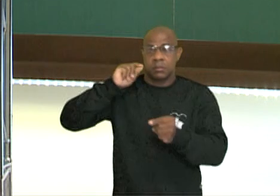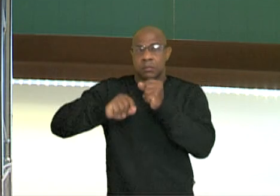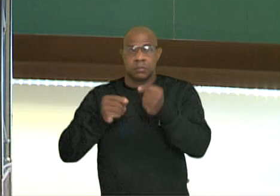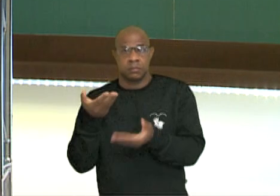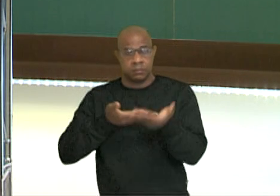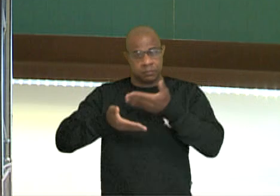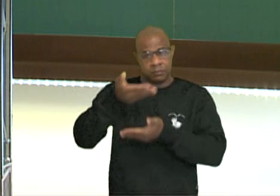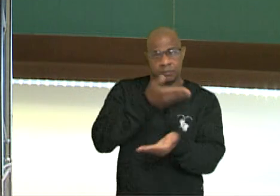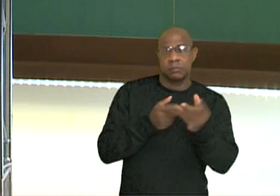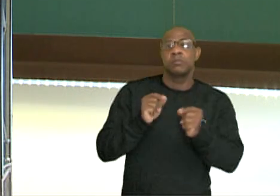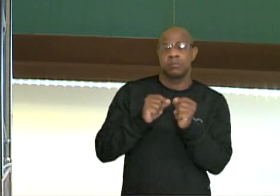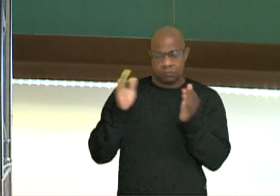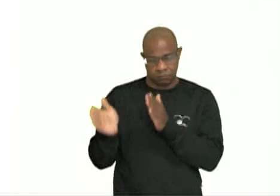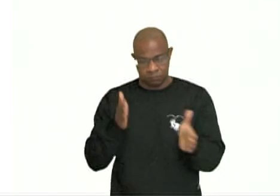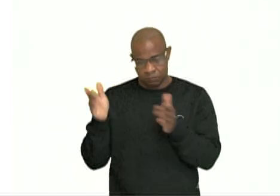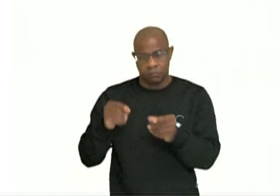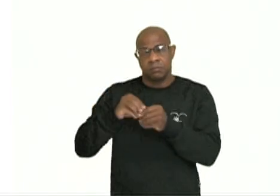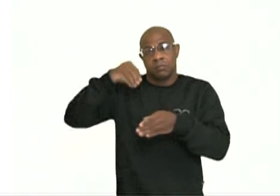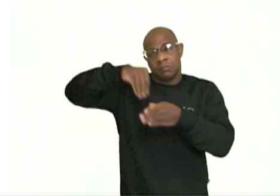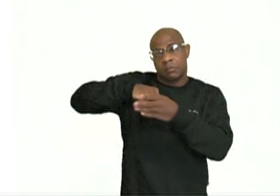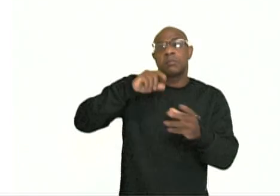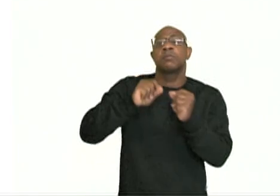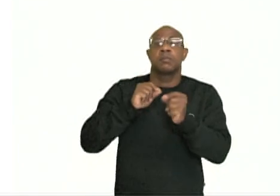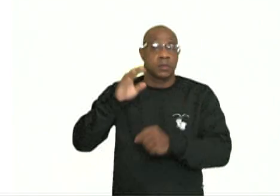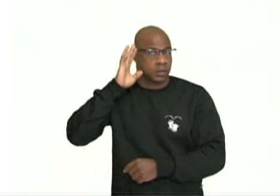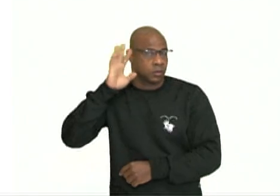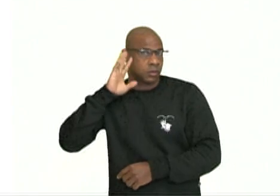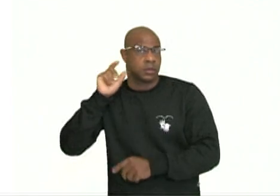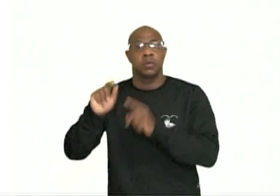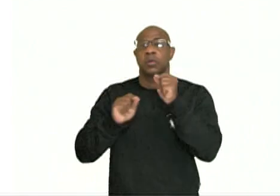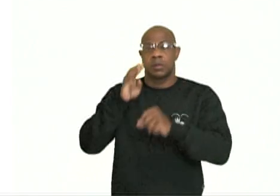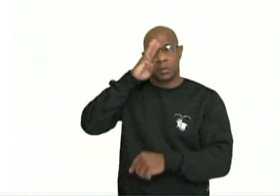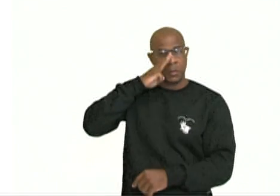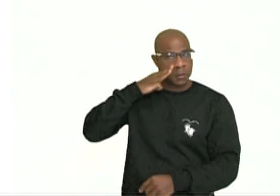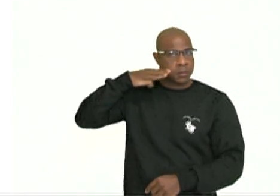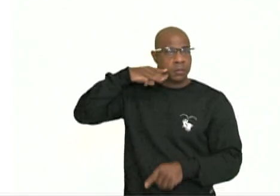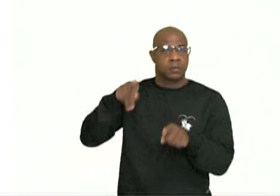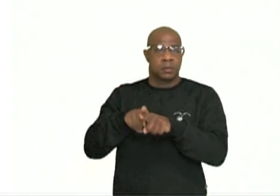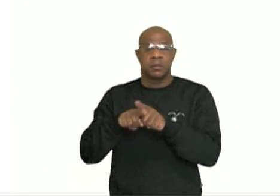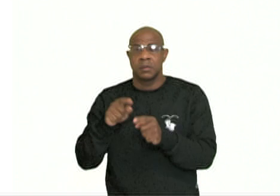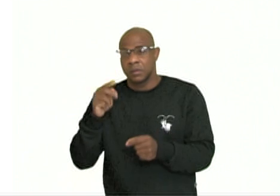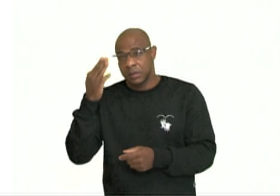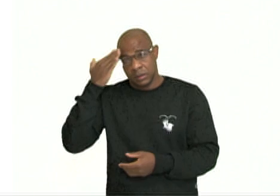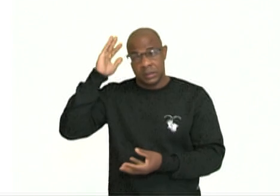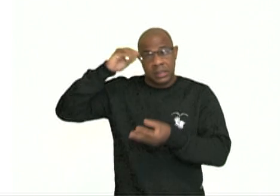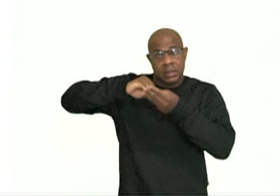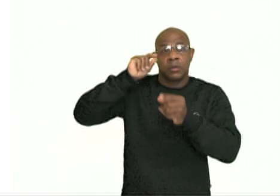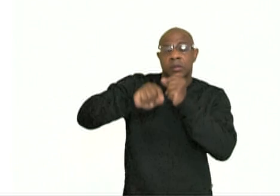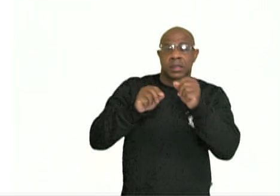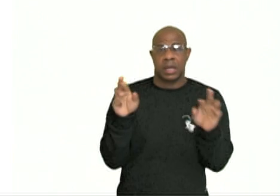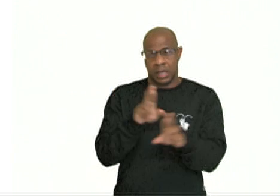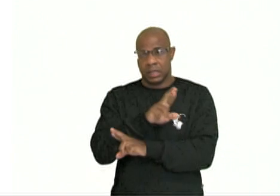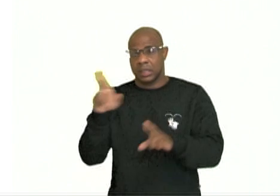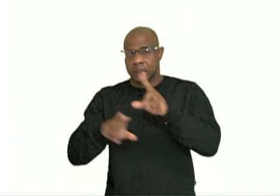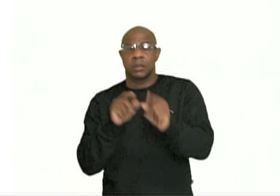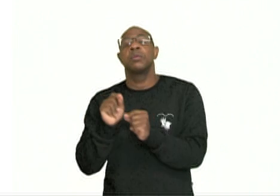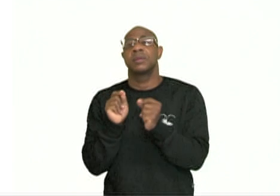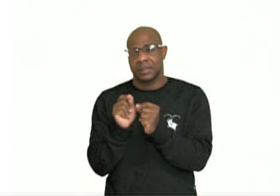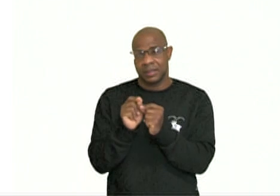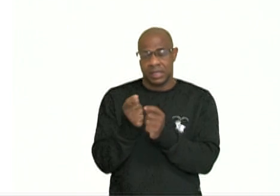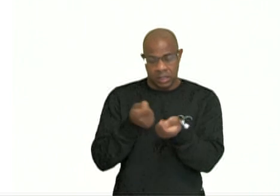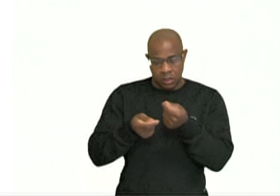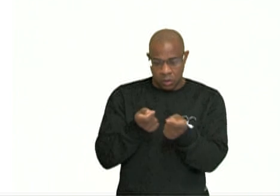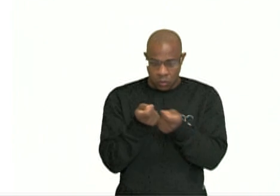de produção na teoria de Karl Marx e entender a relação entre economia e política no sistema